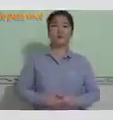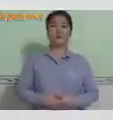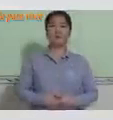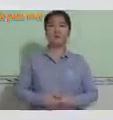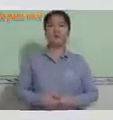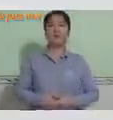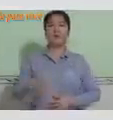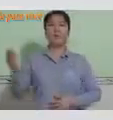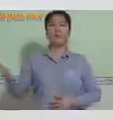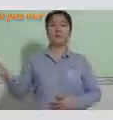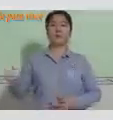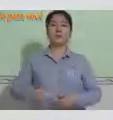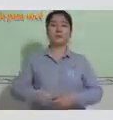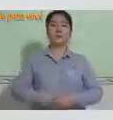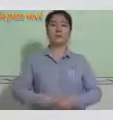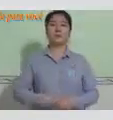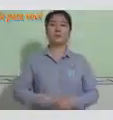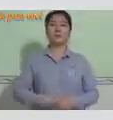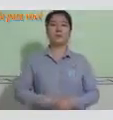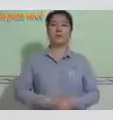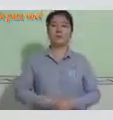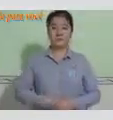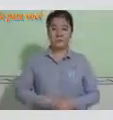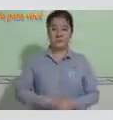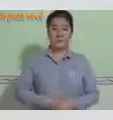respondendo a um colher de chá cheia.